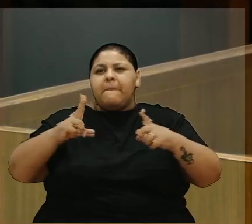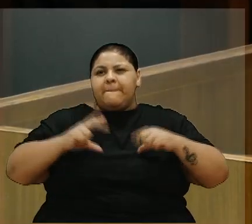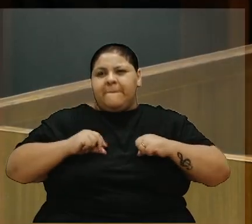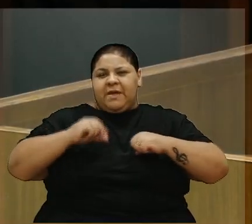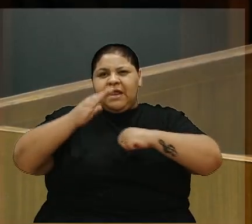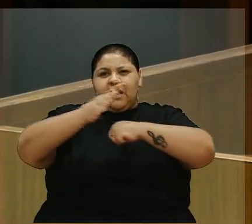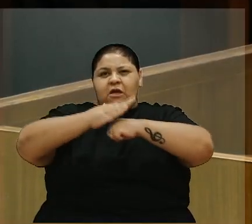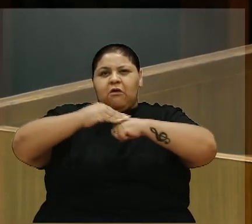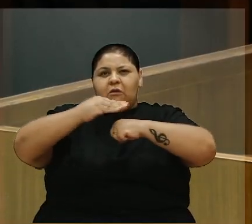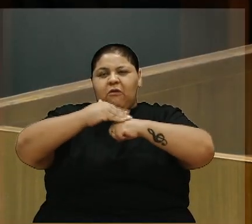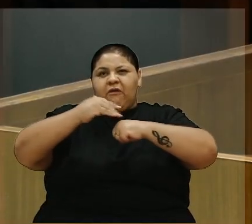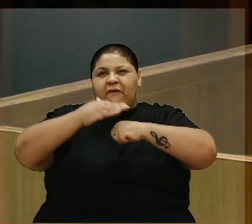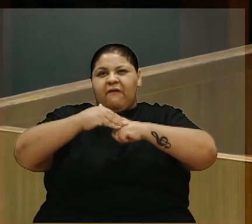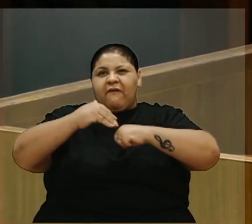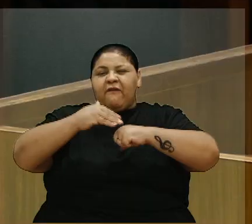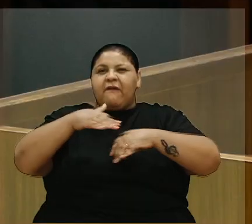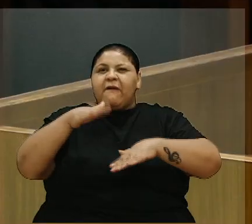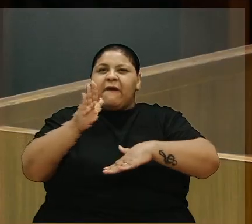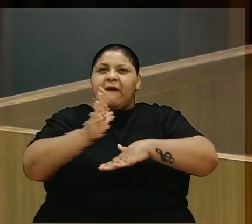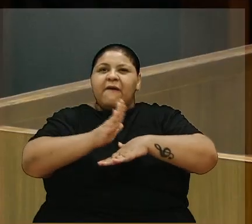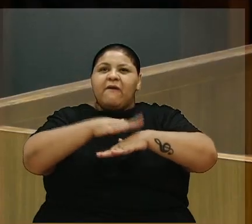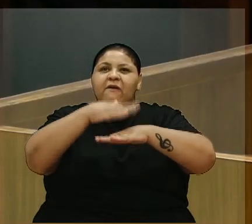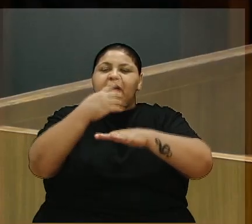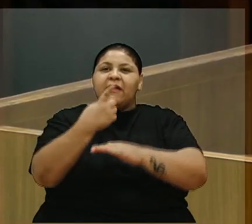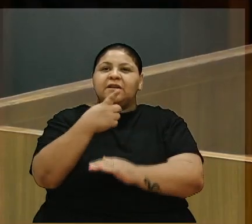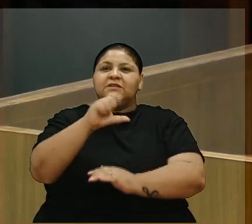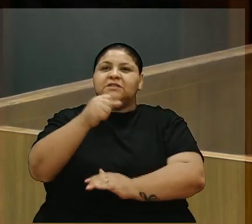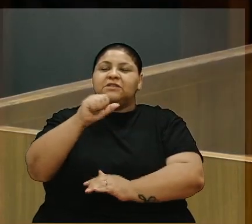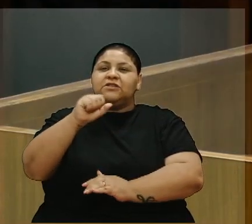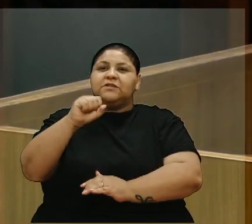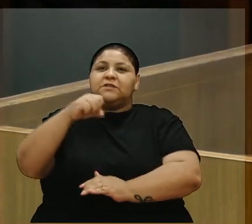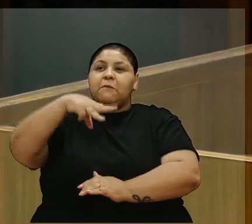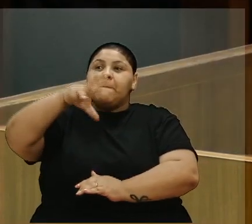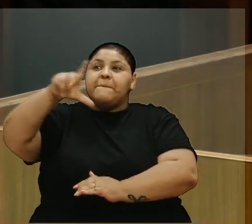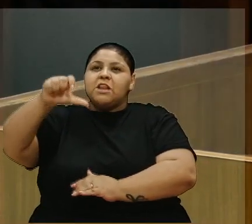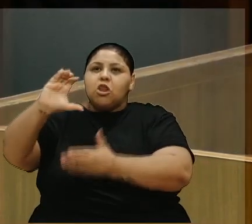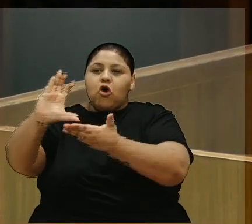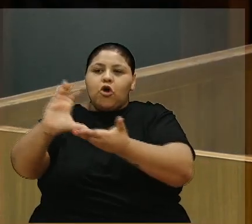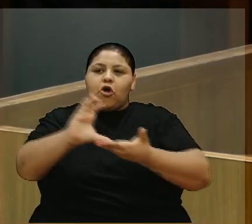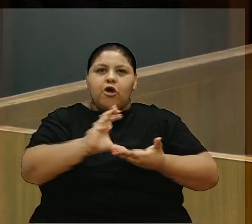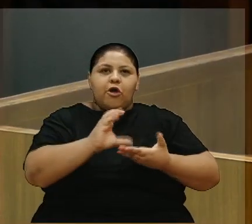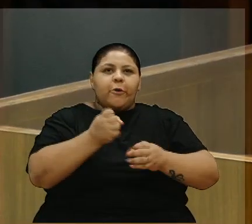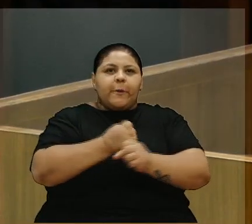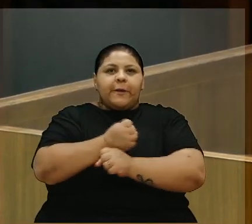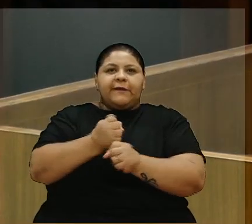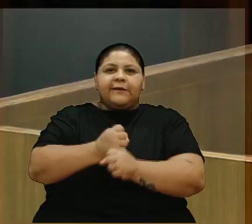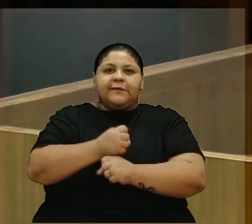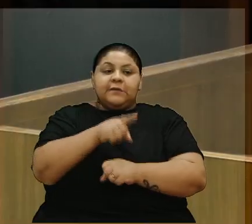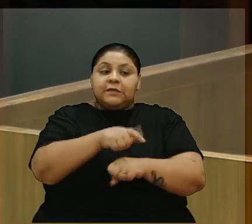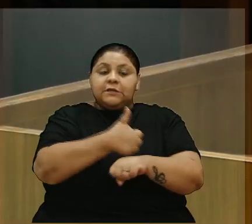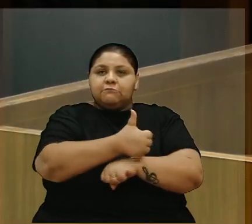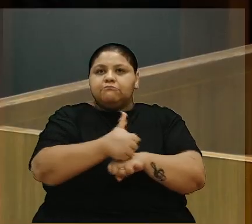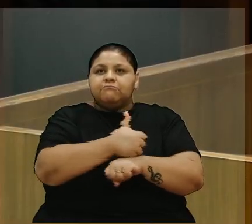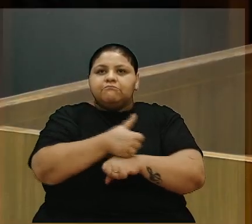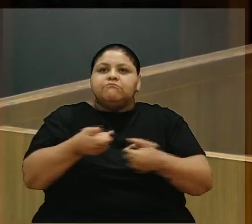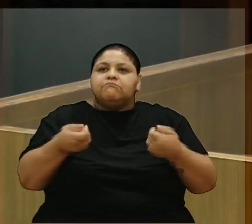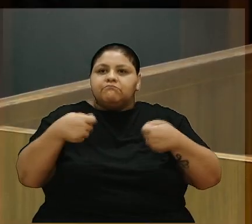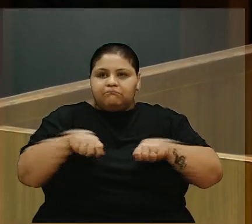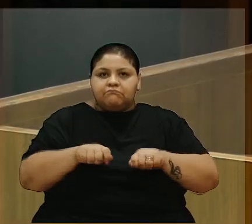são despendidos mais de 180 milhões anuais. E esses profissionais precisam